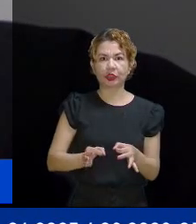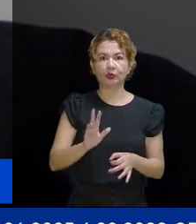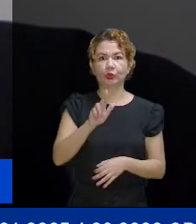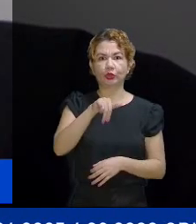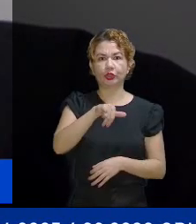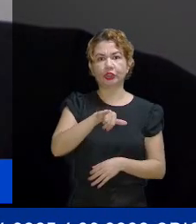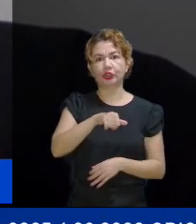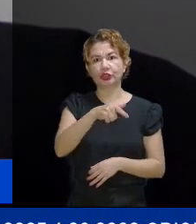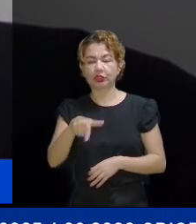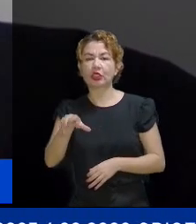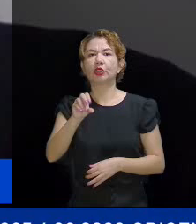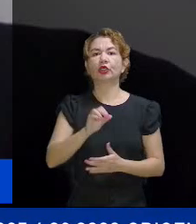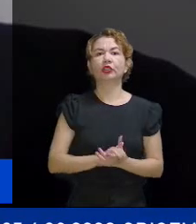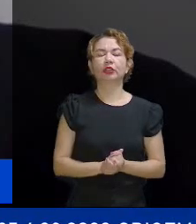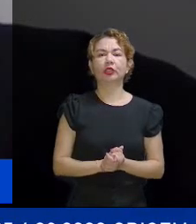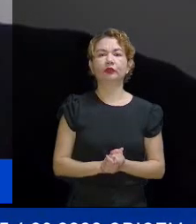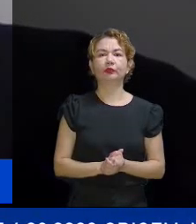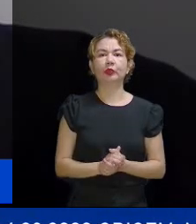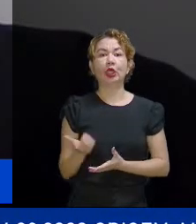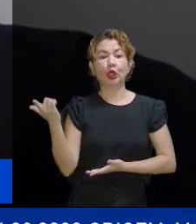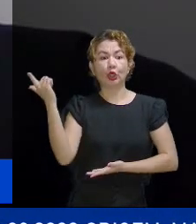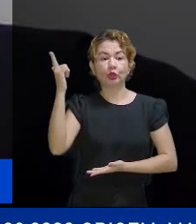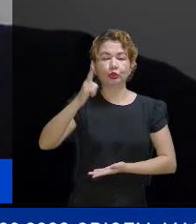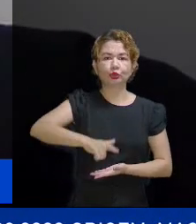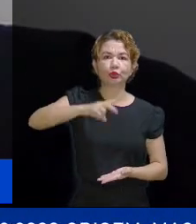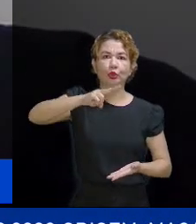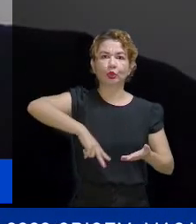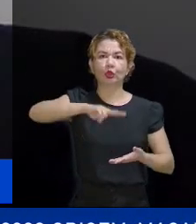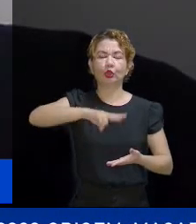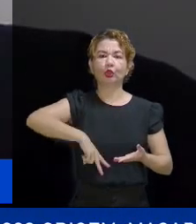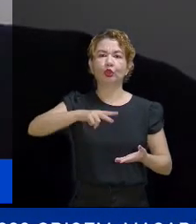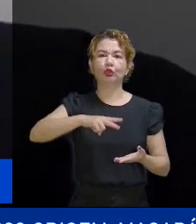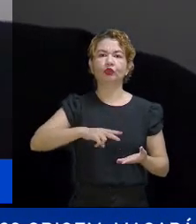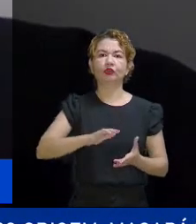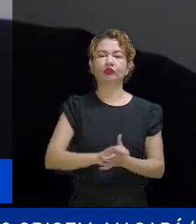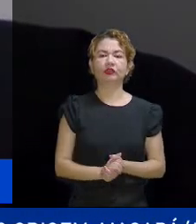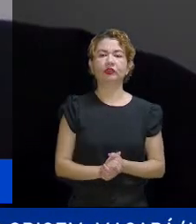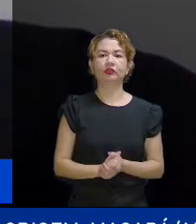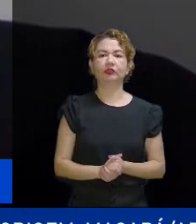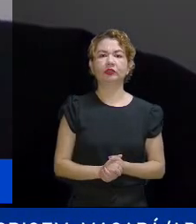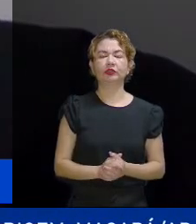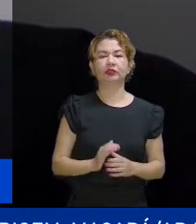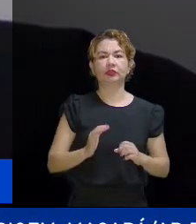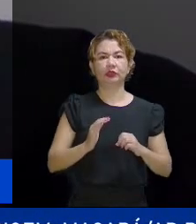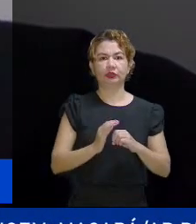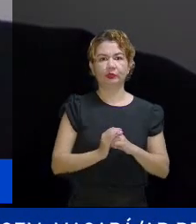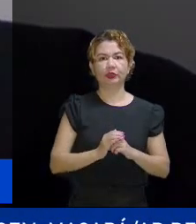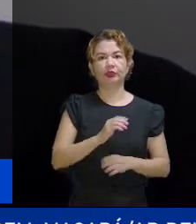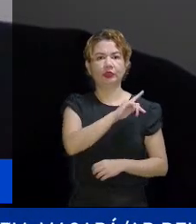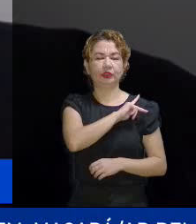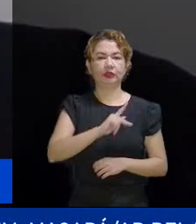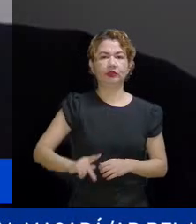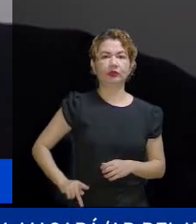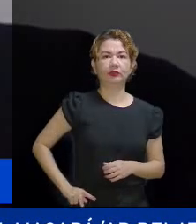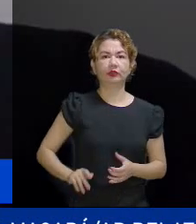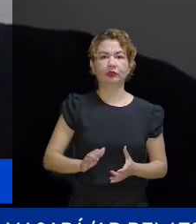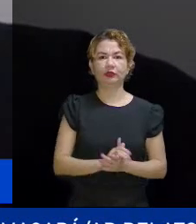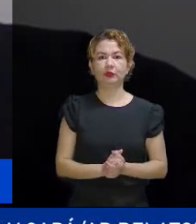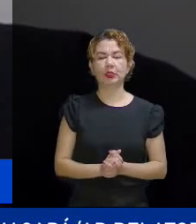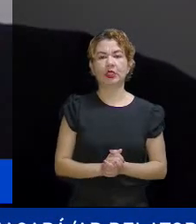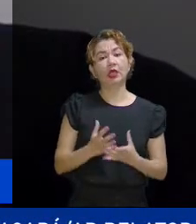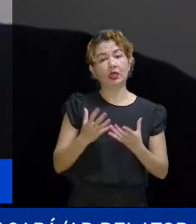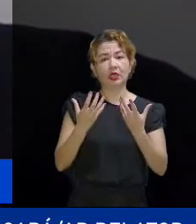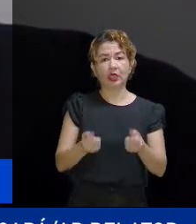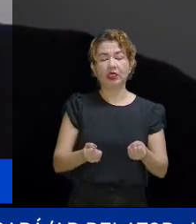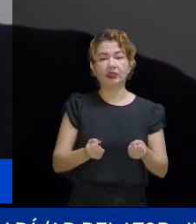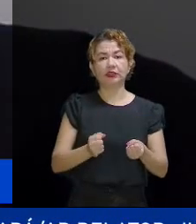meio deste mandamos, a revisão do ato do presidente do Tribunal Regional Eleitoral do Amapá, que deferiu o pleito administrativo para o